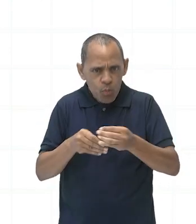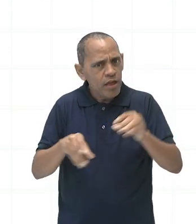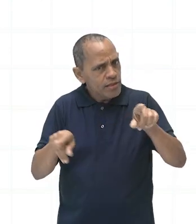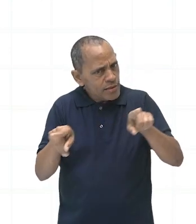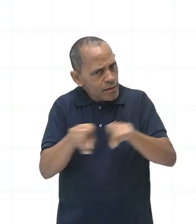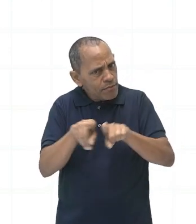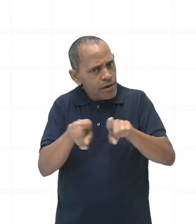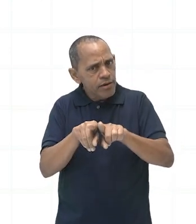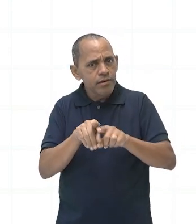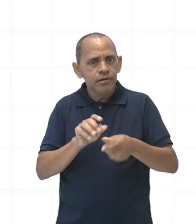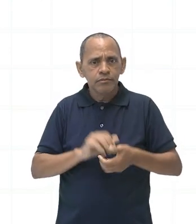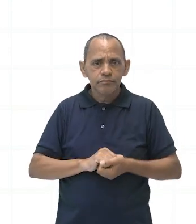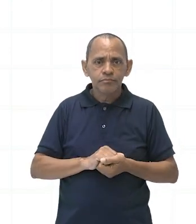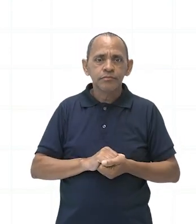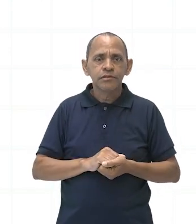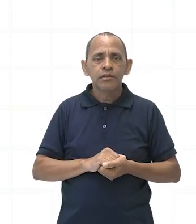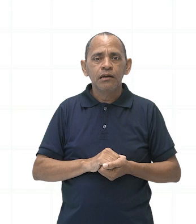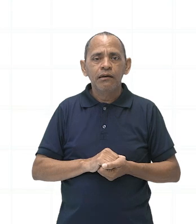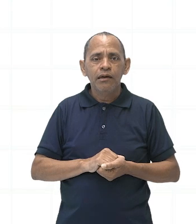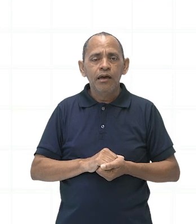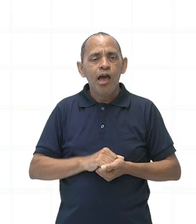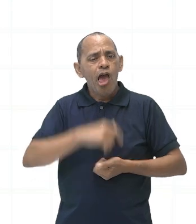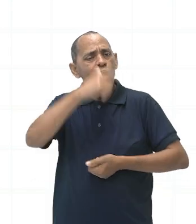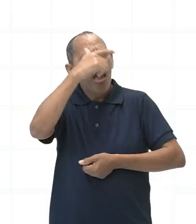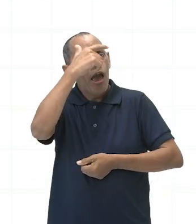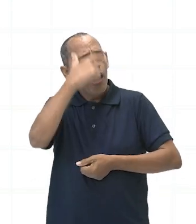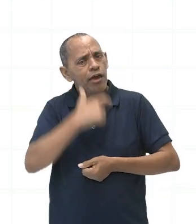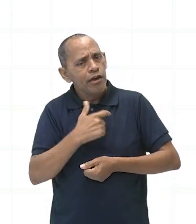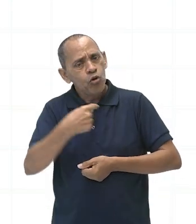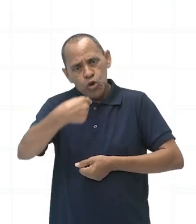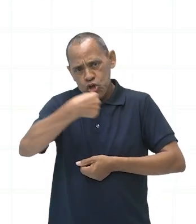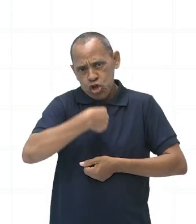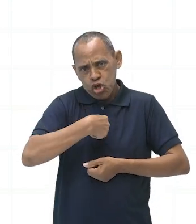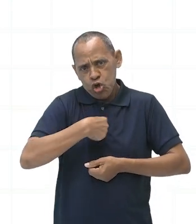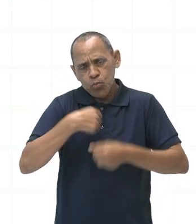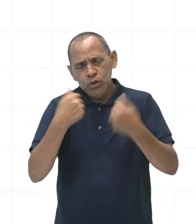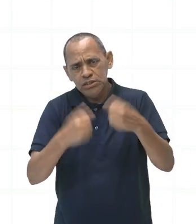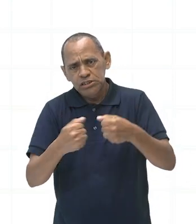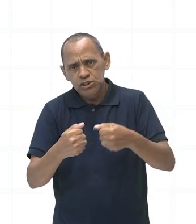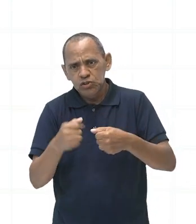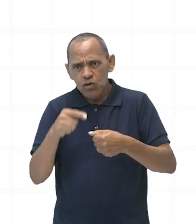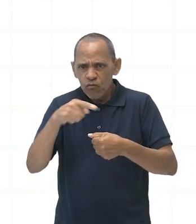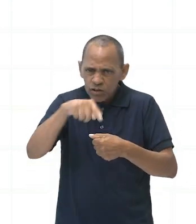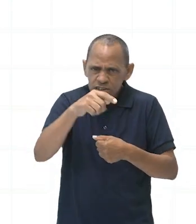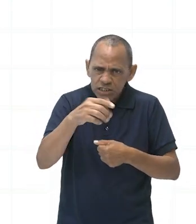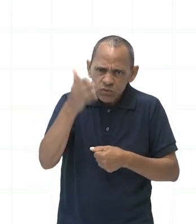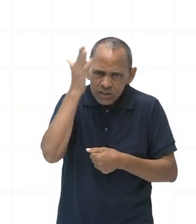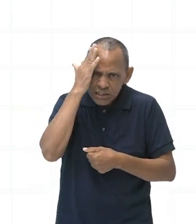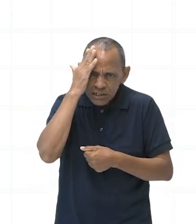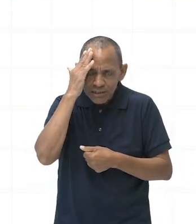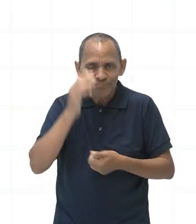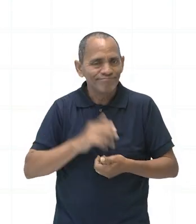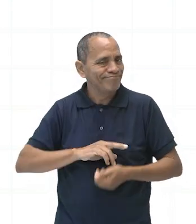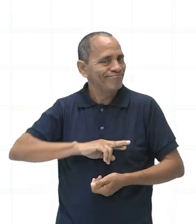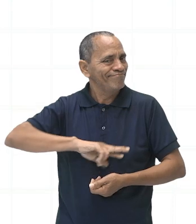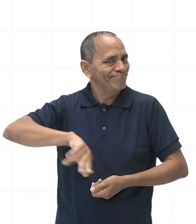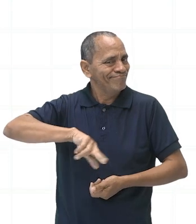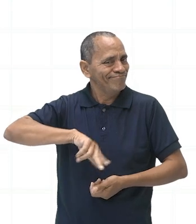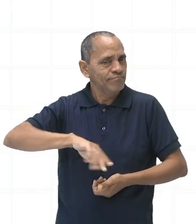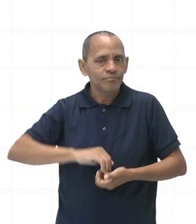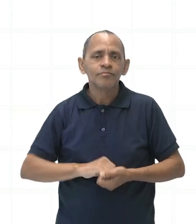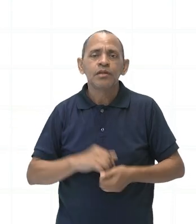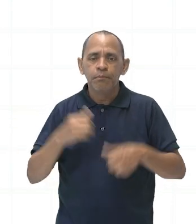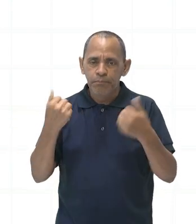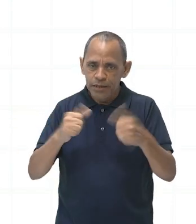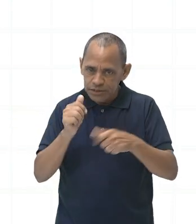disser apenas, gente, eu preciso, você vai entender? Não vai. Então, precisa de ajuda.